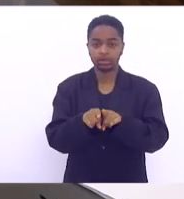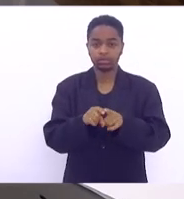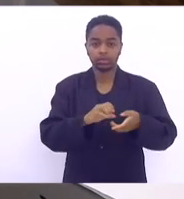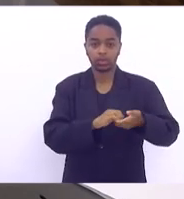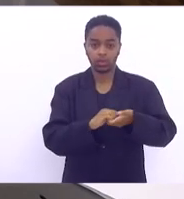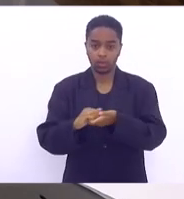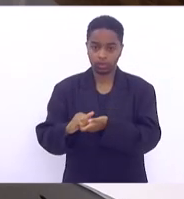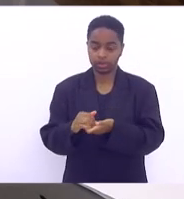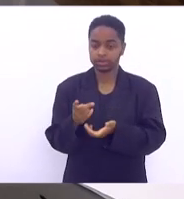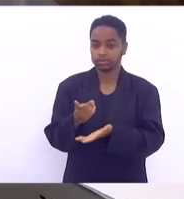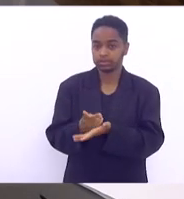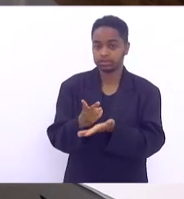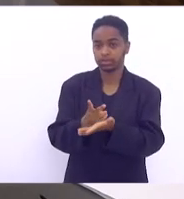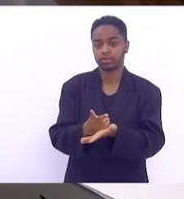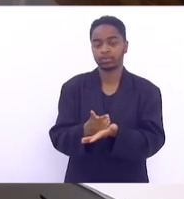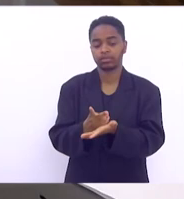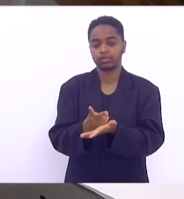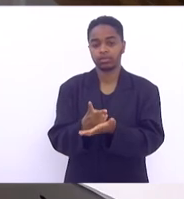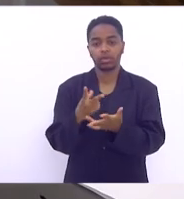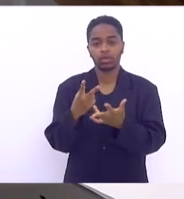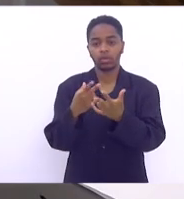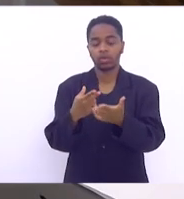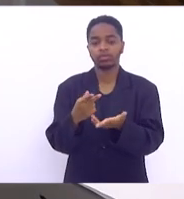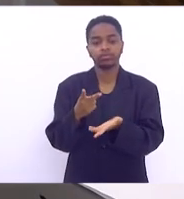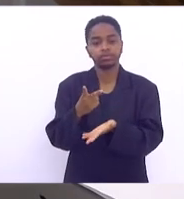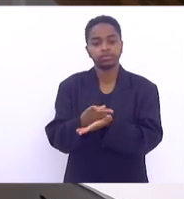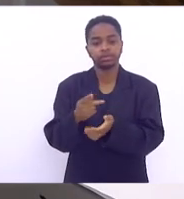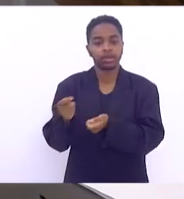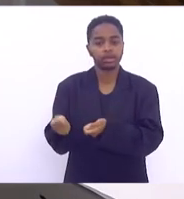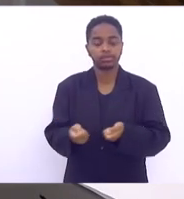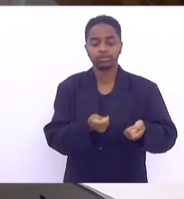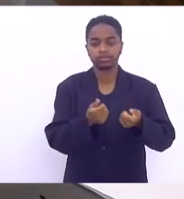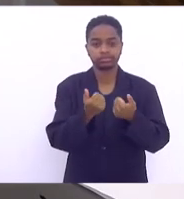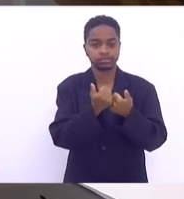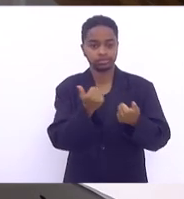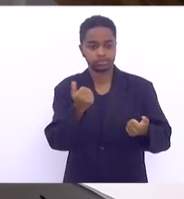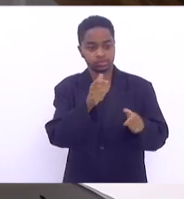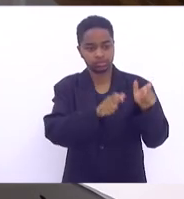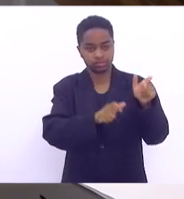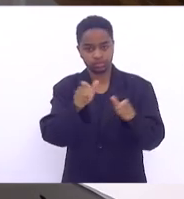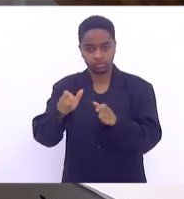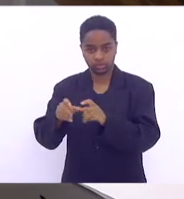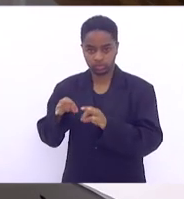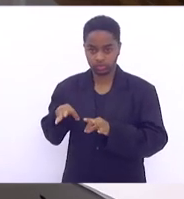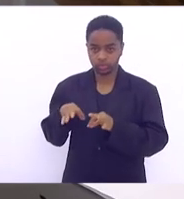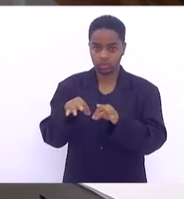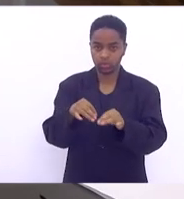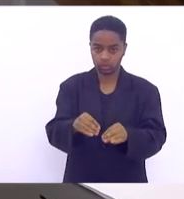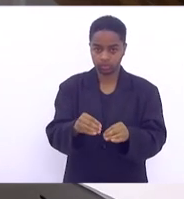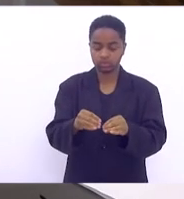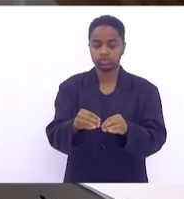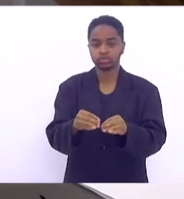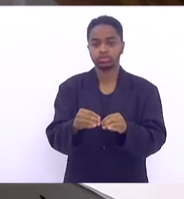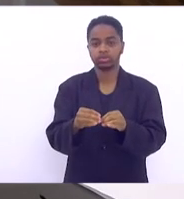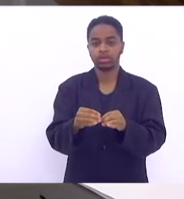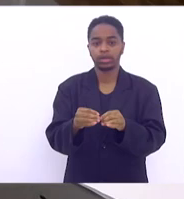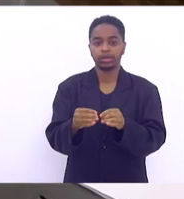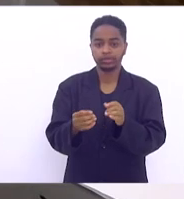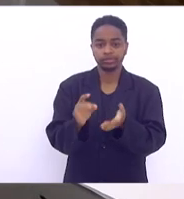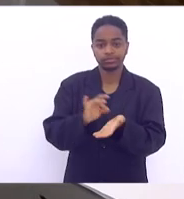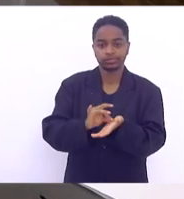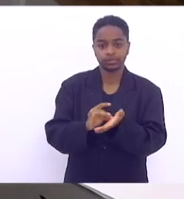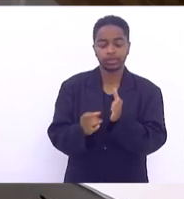sempre fazemos, todas as assessoras e os assessores que, no fundo, dão a vida a essa comissão